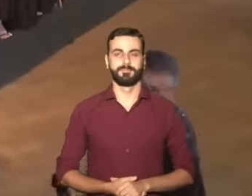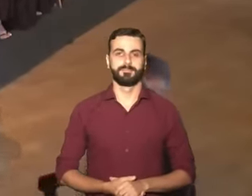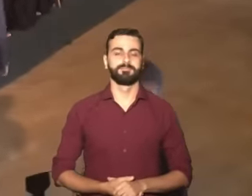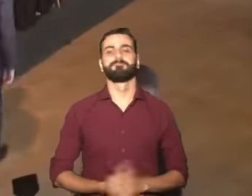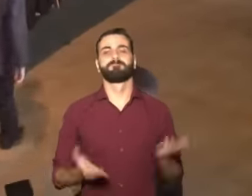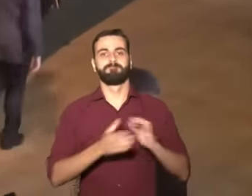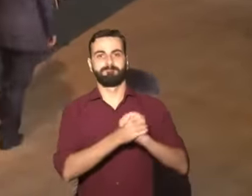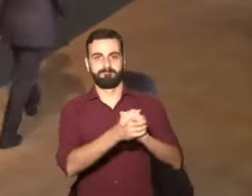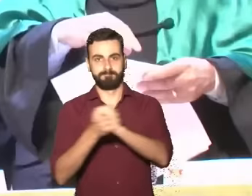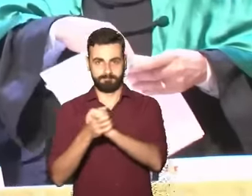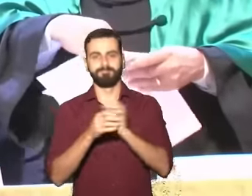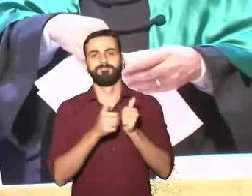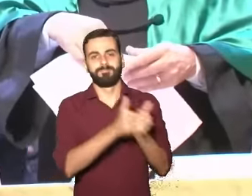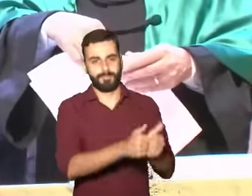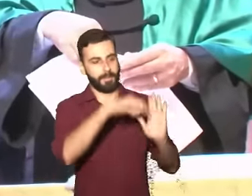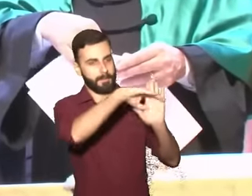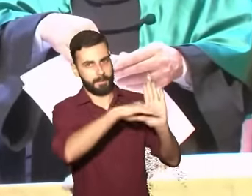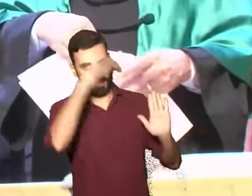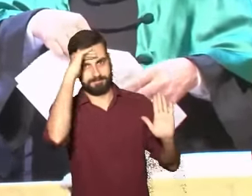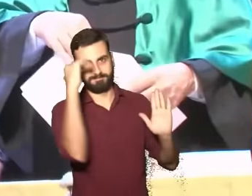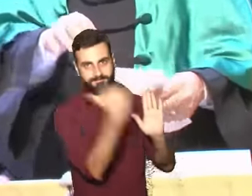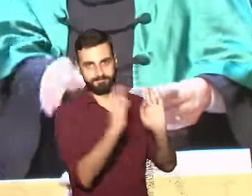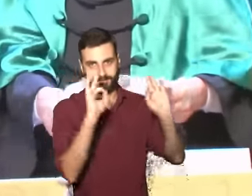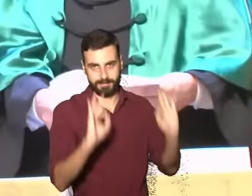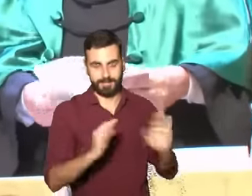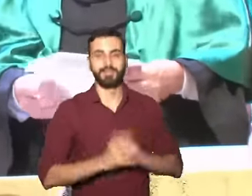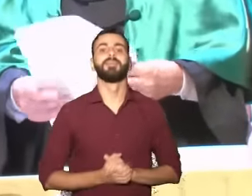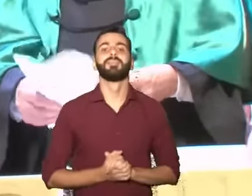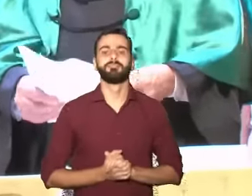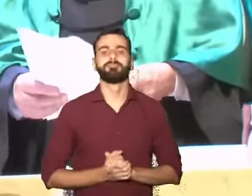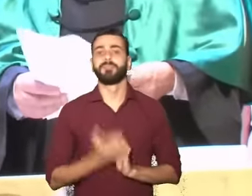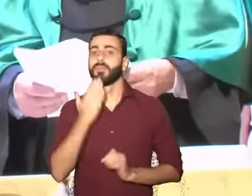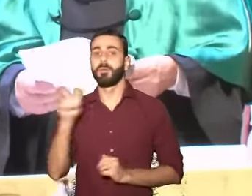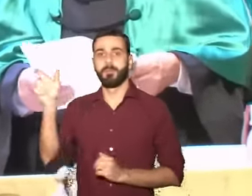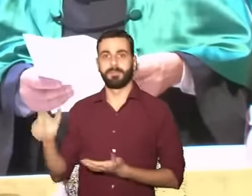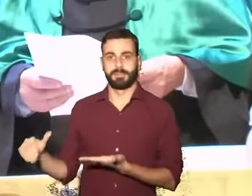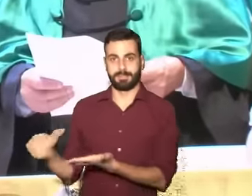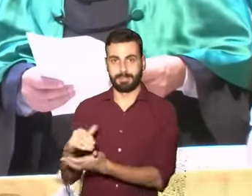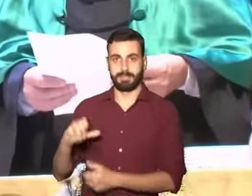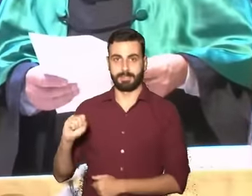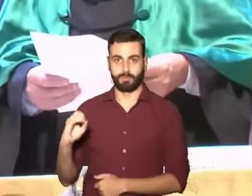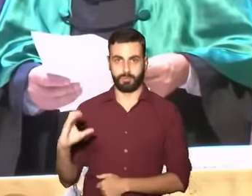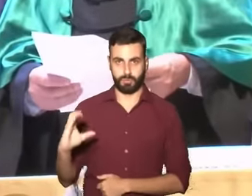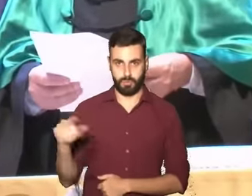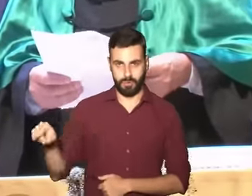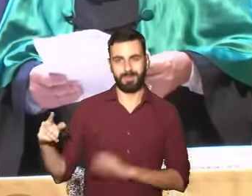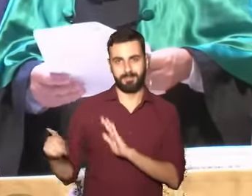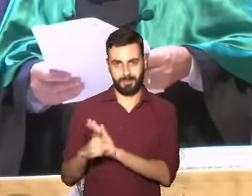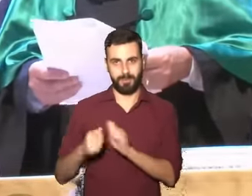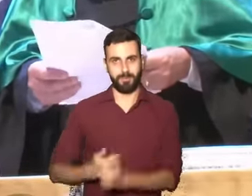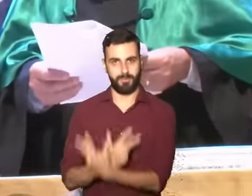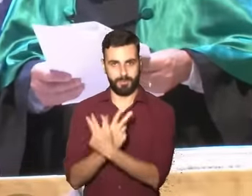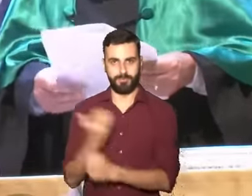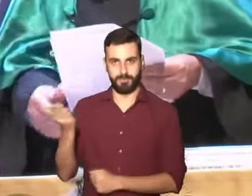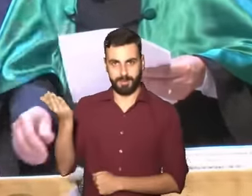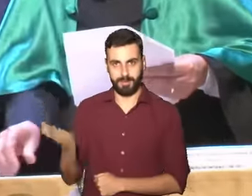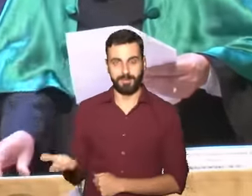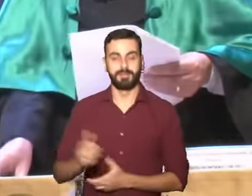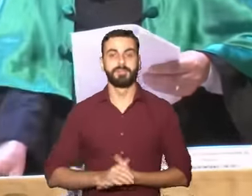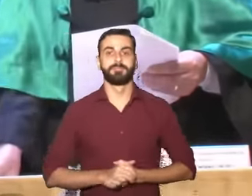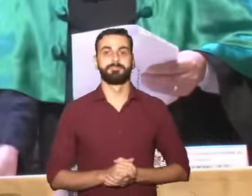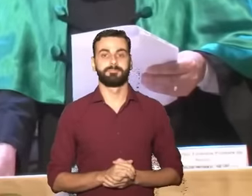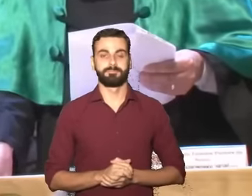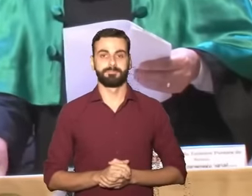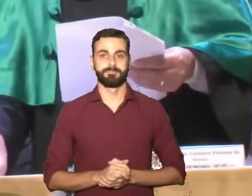Em cumprimento às formalidades legais, solicito ao secretário de órgãos colegiados da UFV, professor Marcos